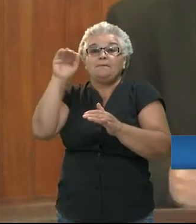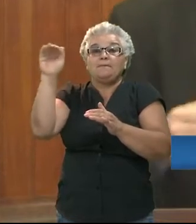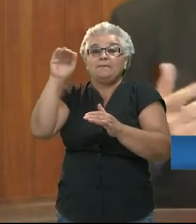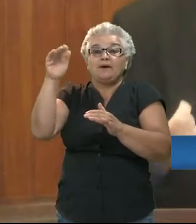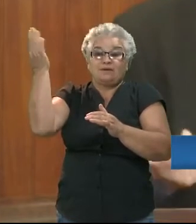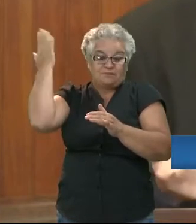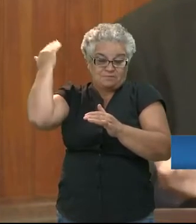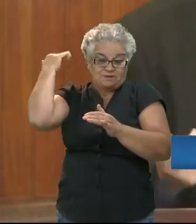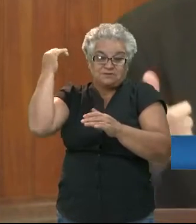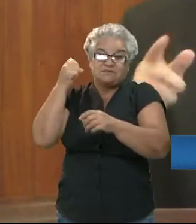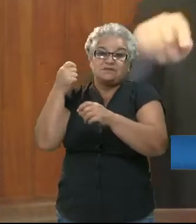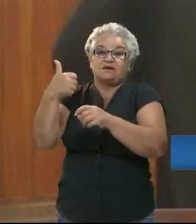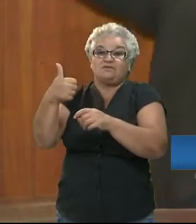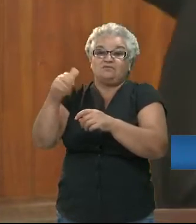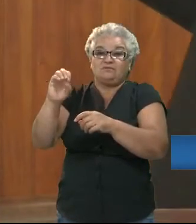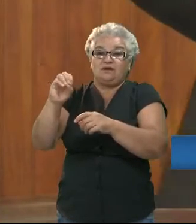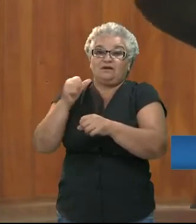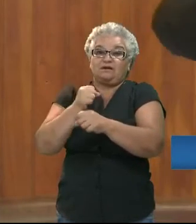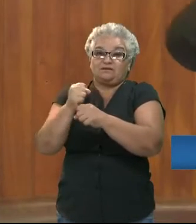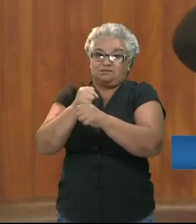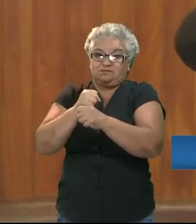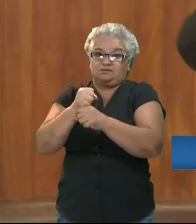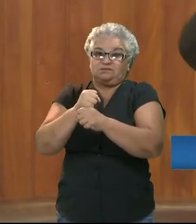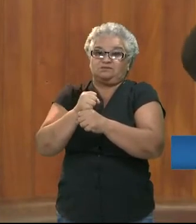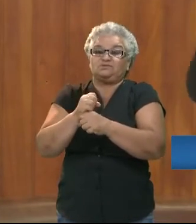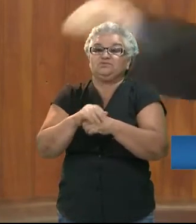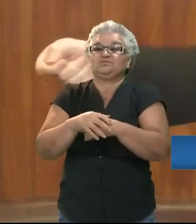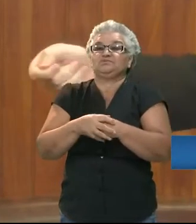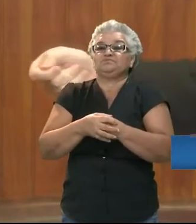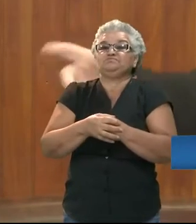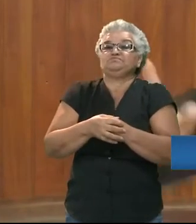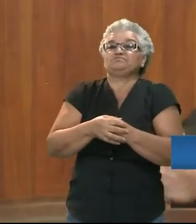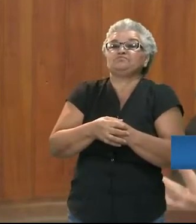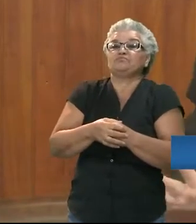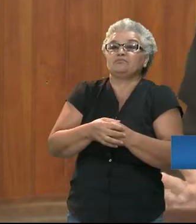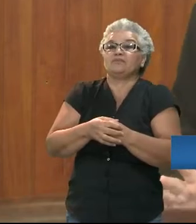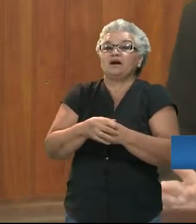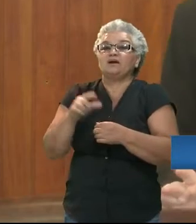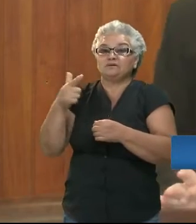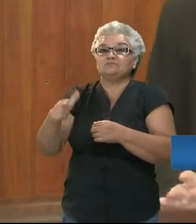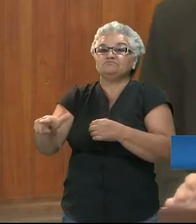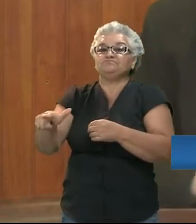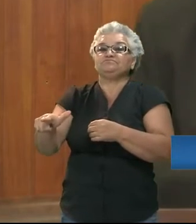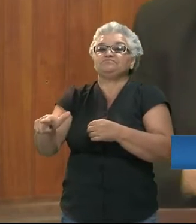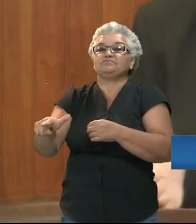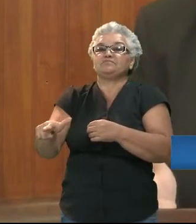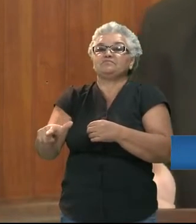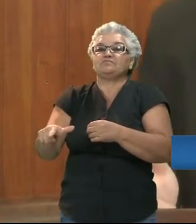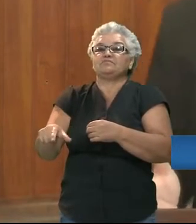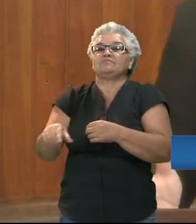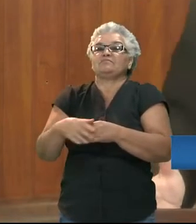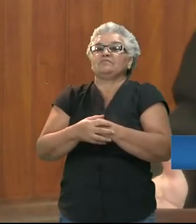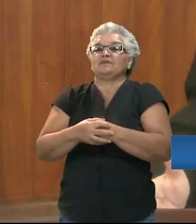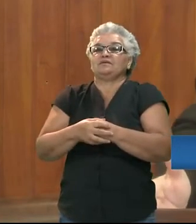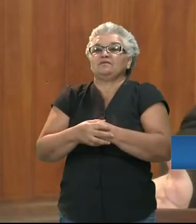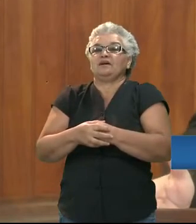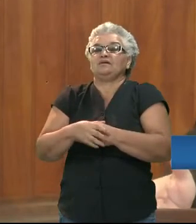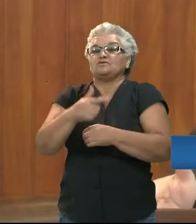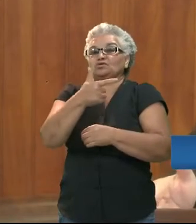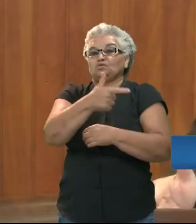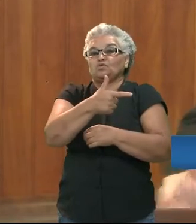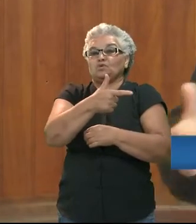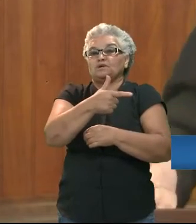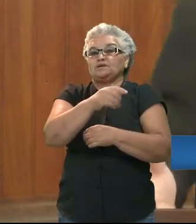Para afastar qualquer possibilidade de aventura dos gestores, nós consignamos o IGPM. E ele de 2005 a 2015